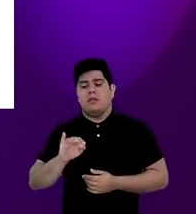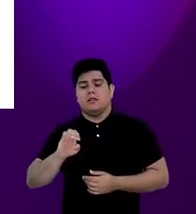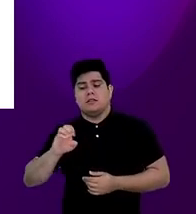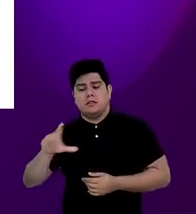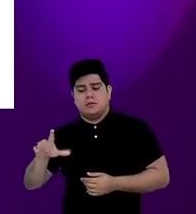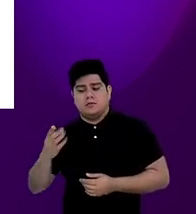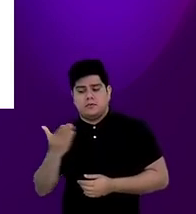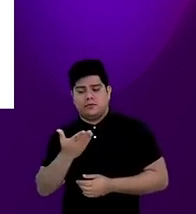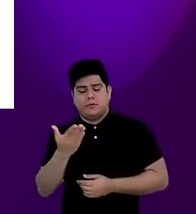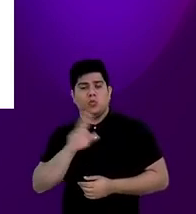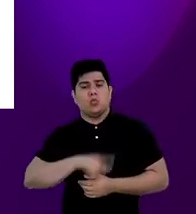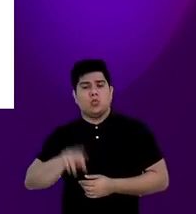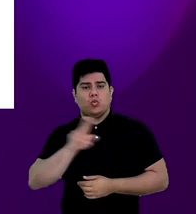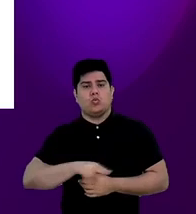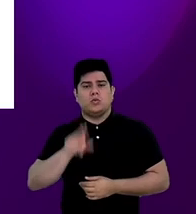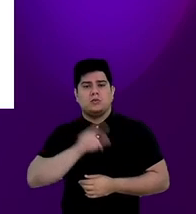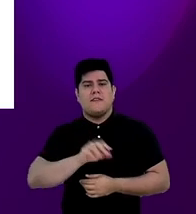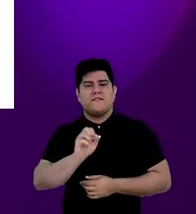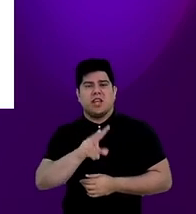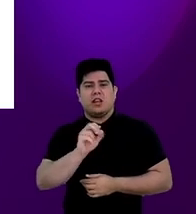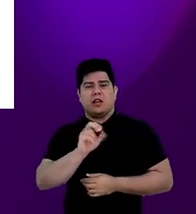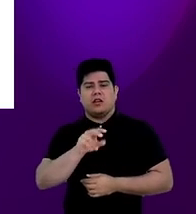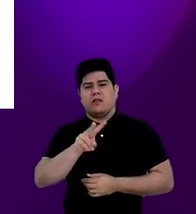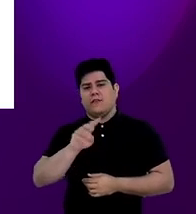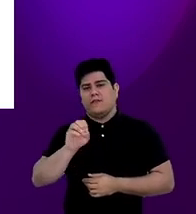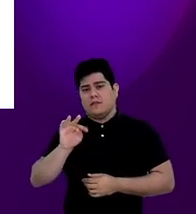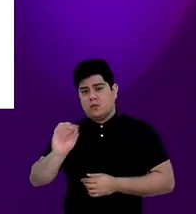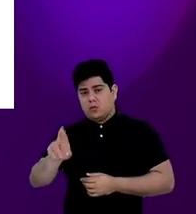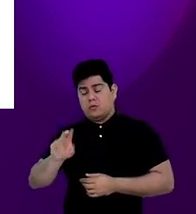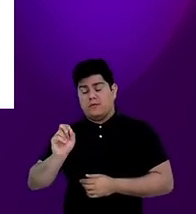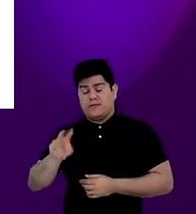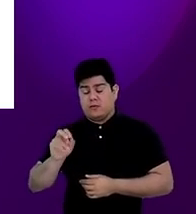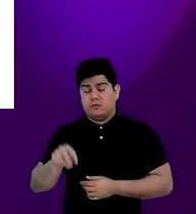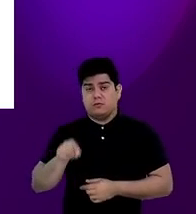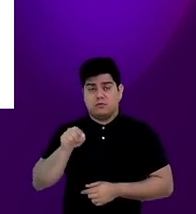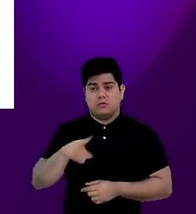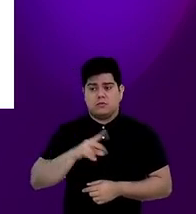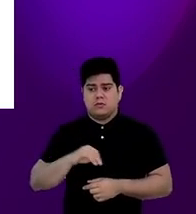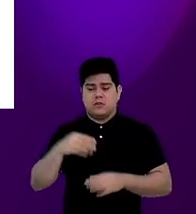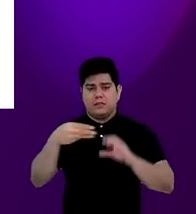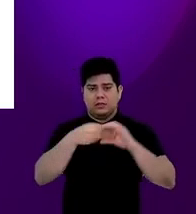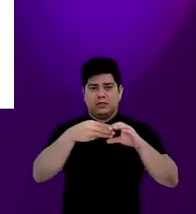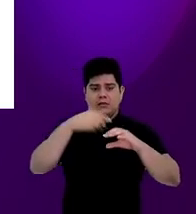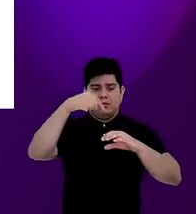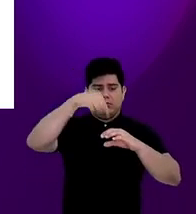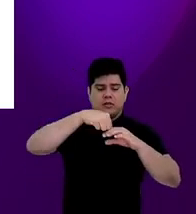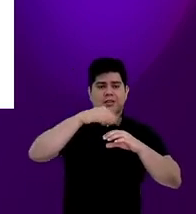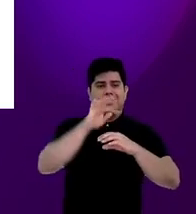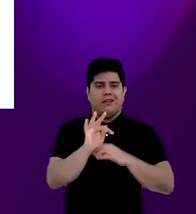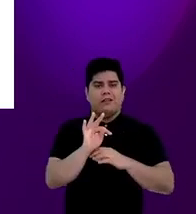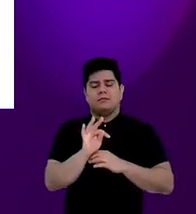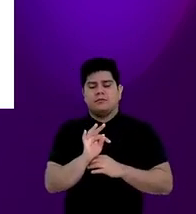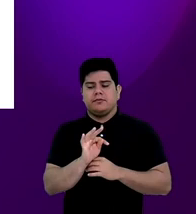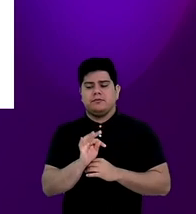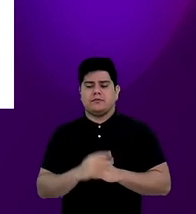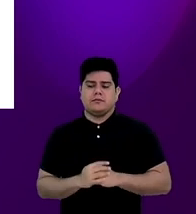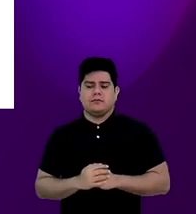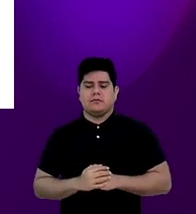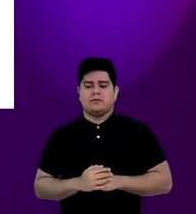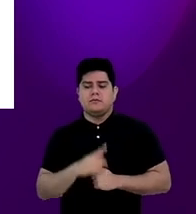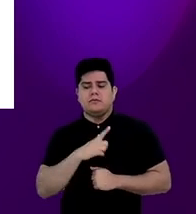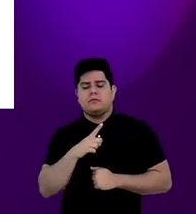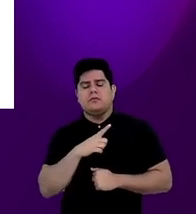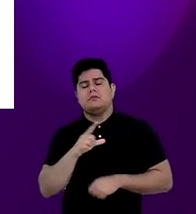viral que tem para inserir nas células T um construto